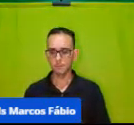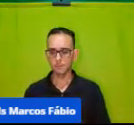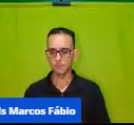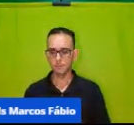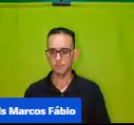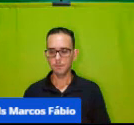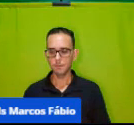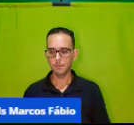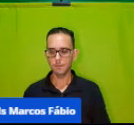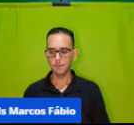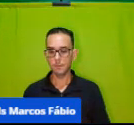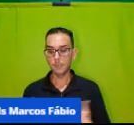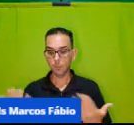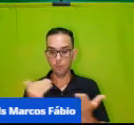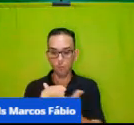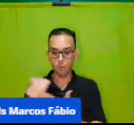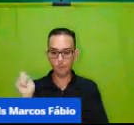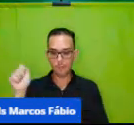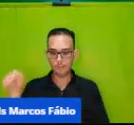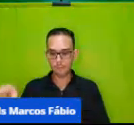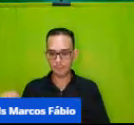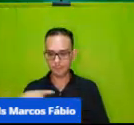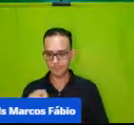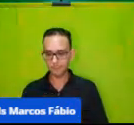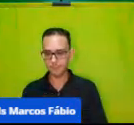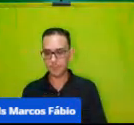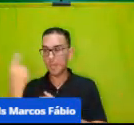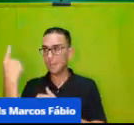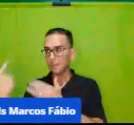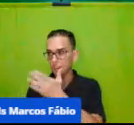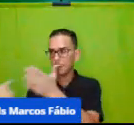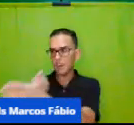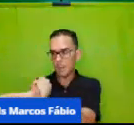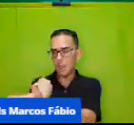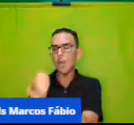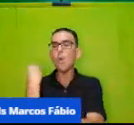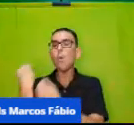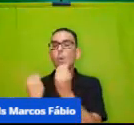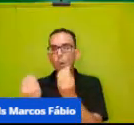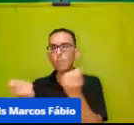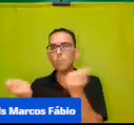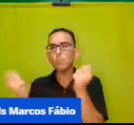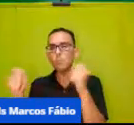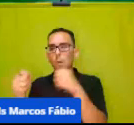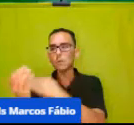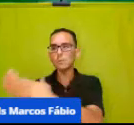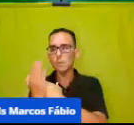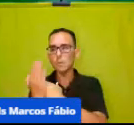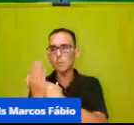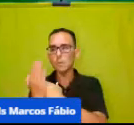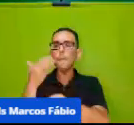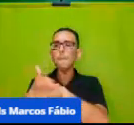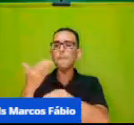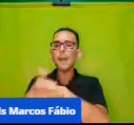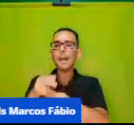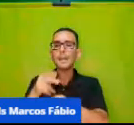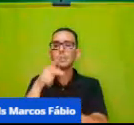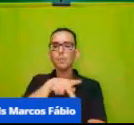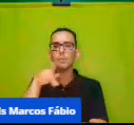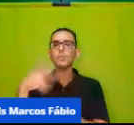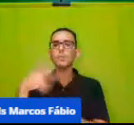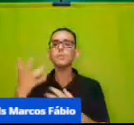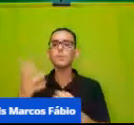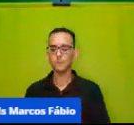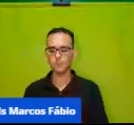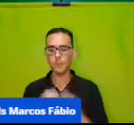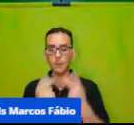Vou começar, então. A primeira pergunta ali, né, de que maneira eles podem contribuir com a prática docente? Eu vou ser sincero, ano